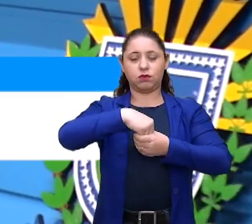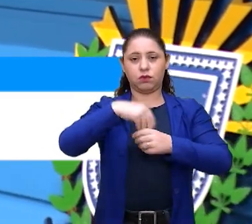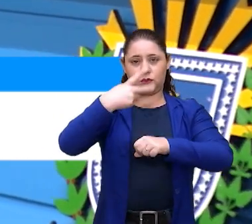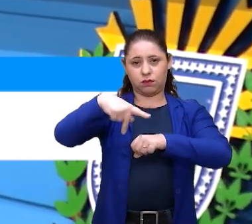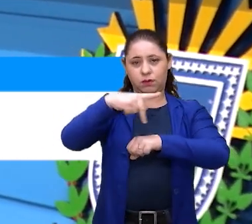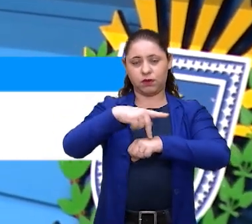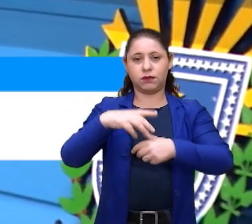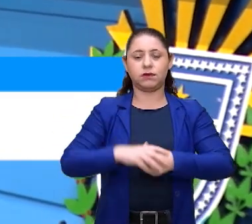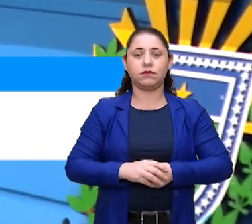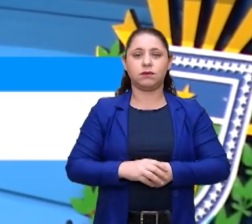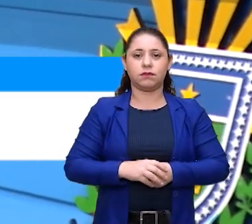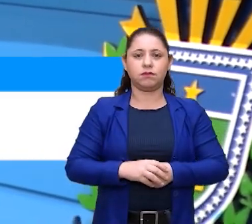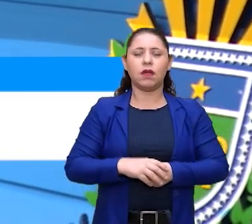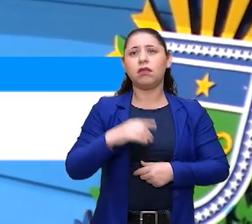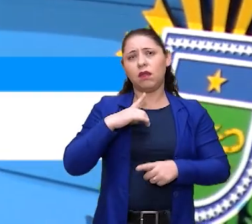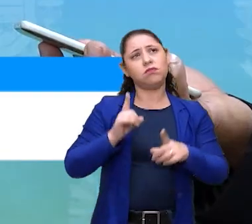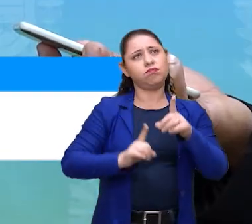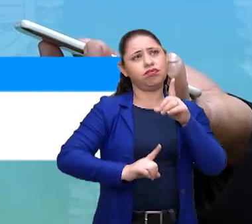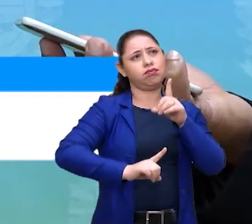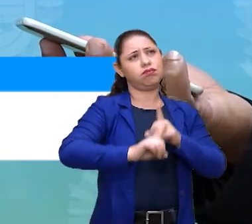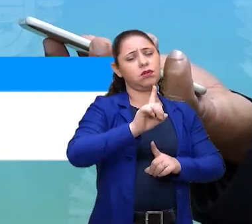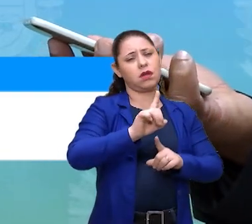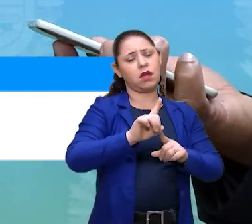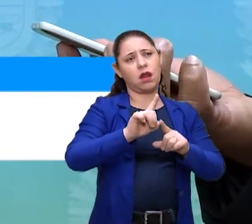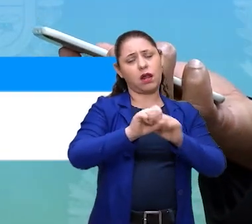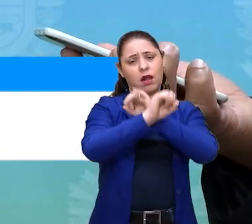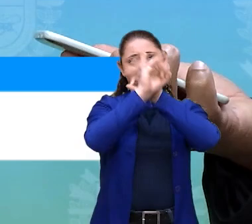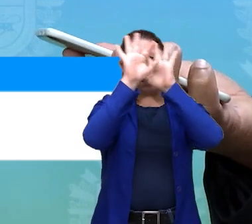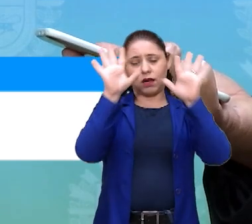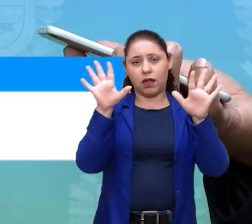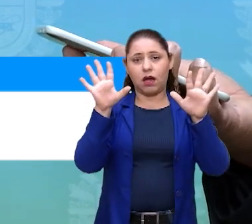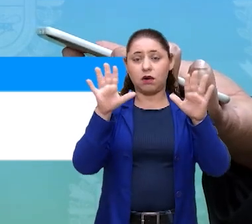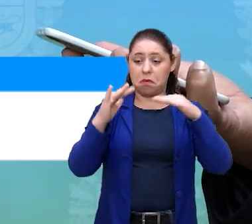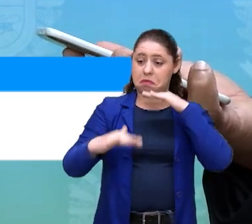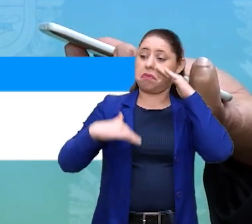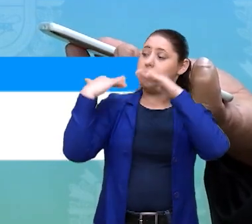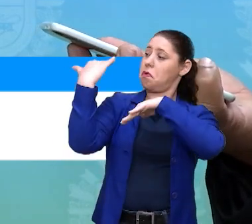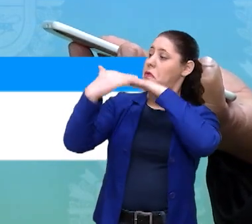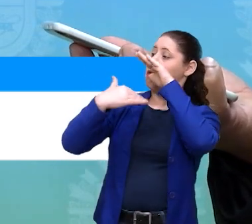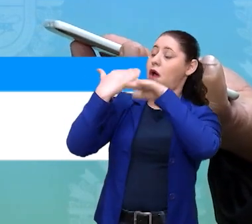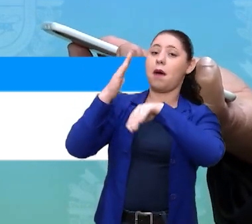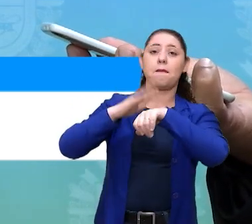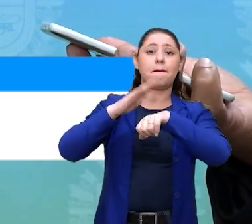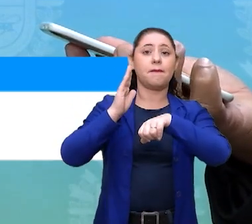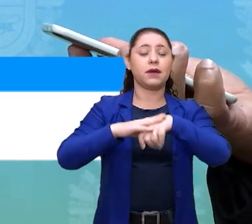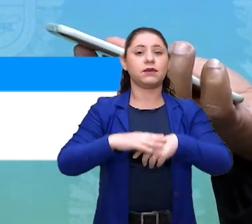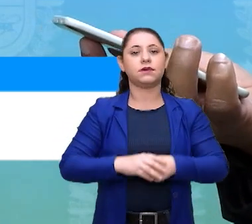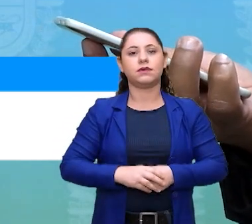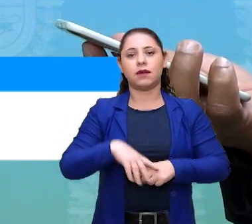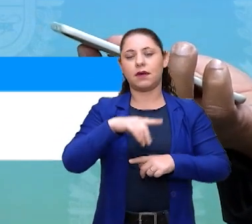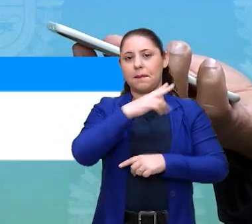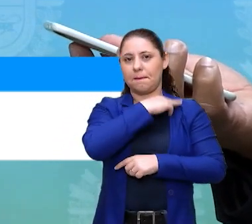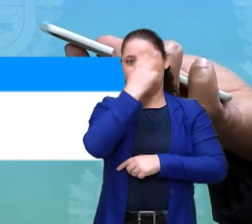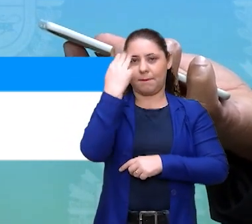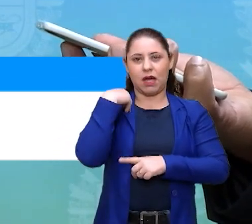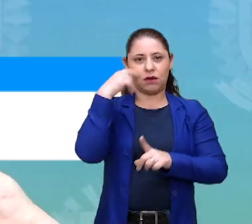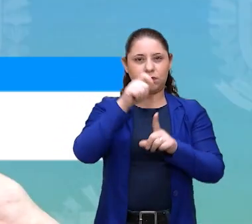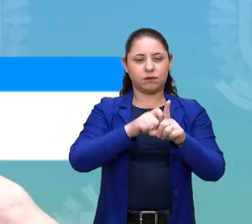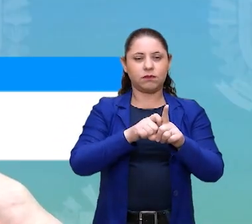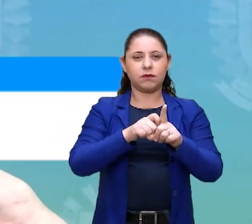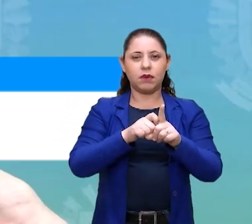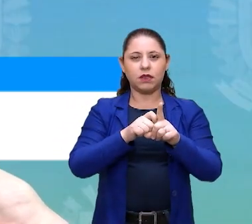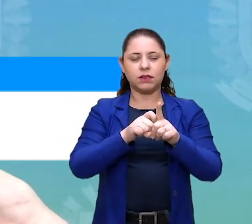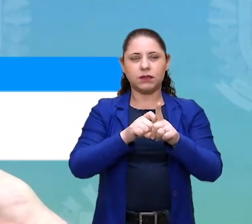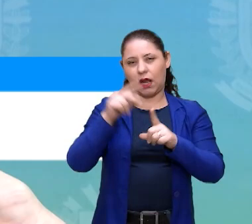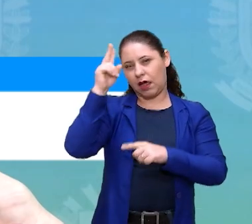viver dentro do país. E nós temos hoje esses índices muito claros, né? Estamos crescendo e evoluindo cada vez mais. O mês